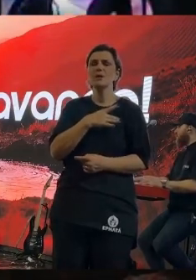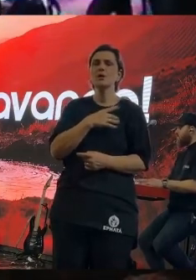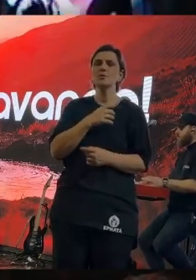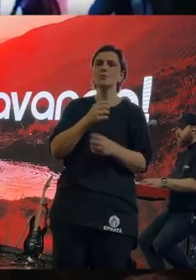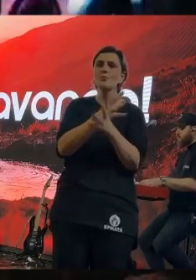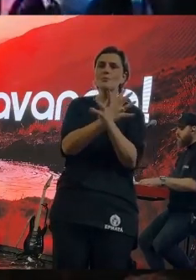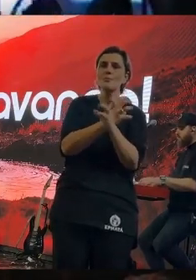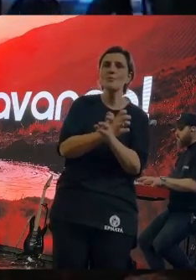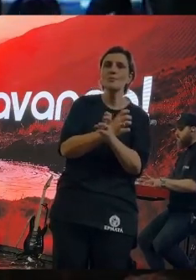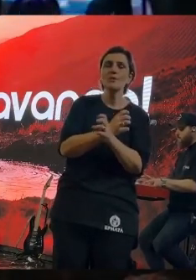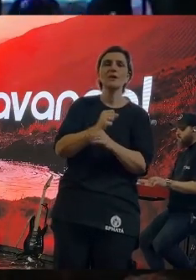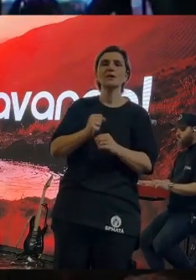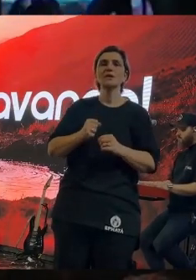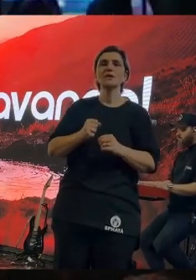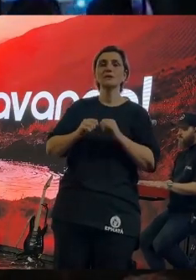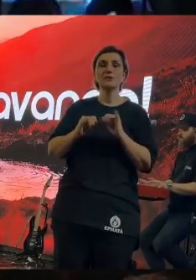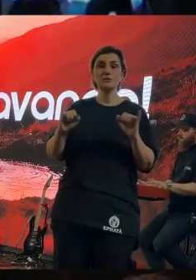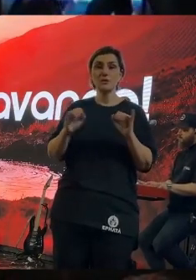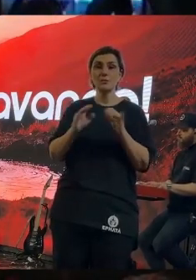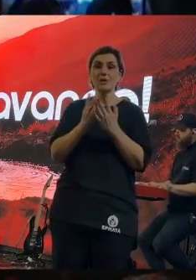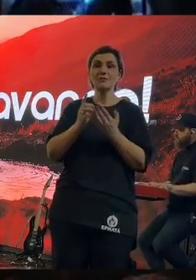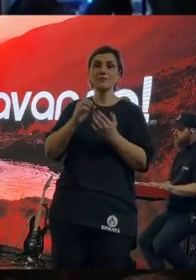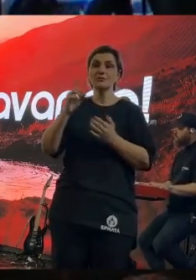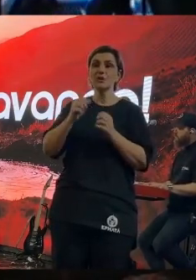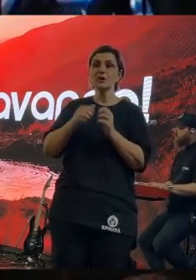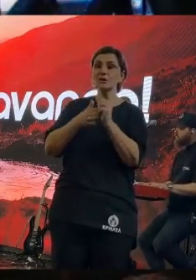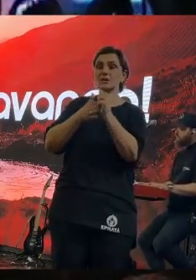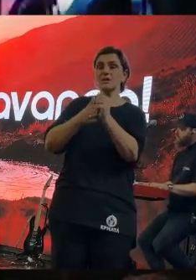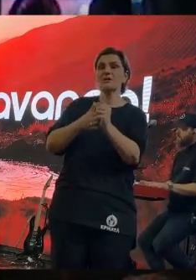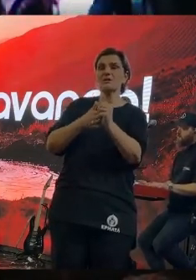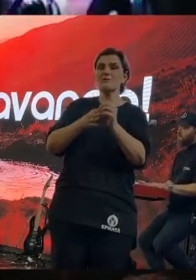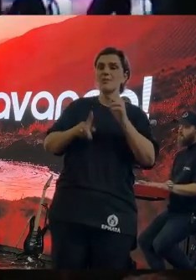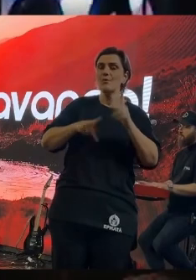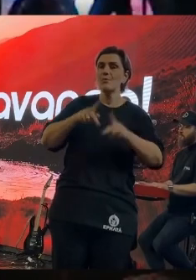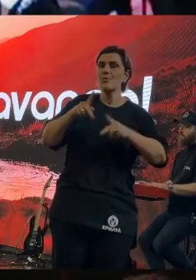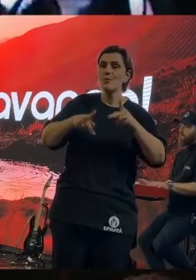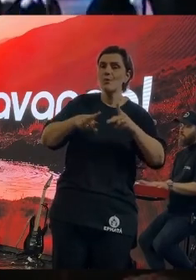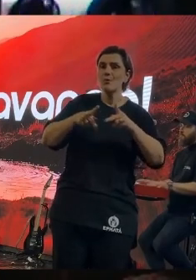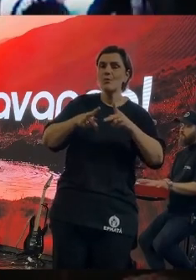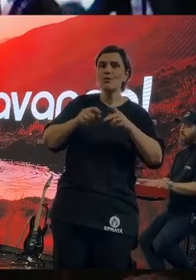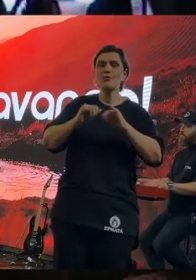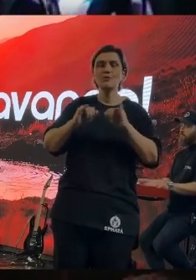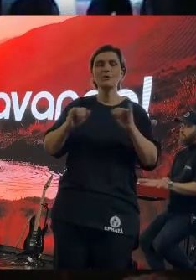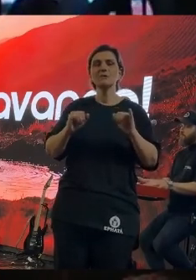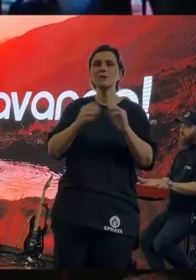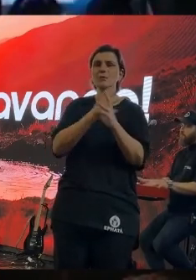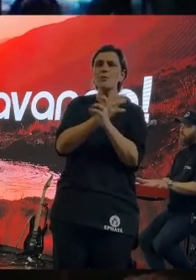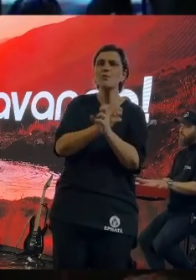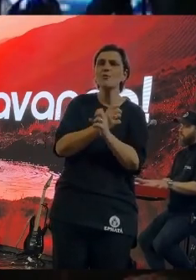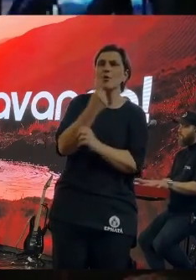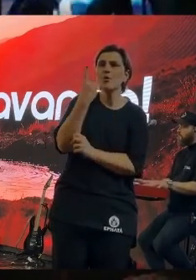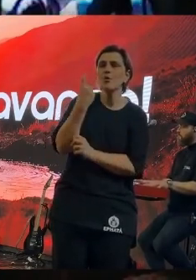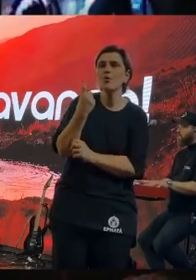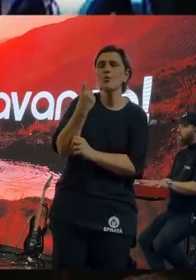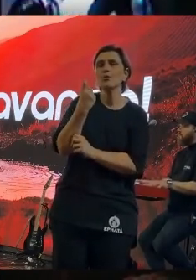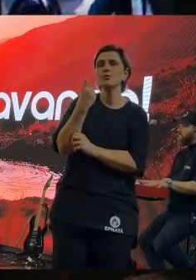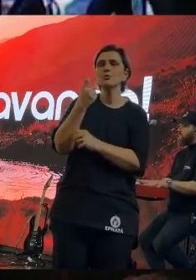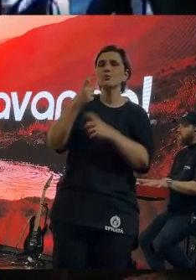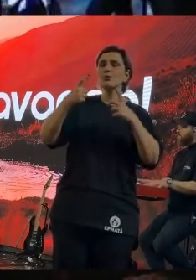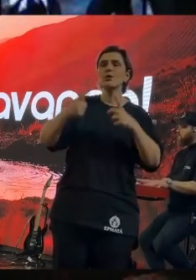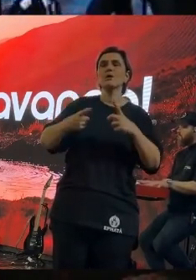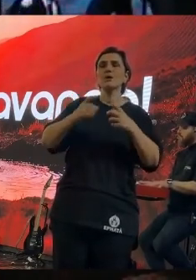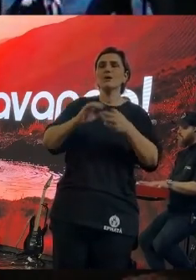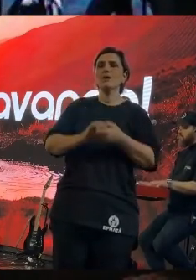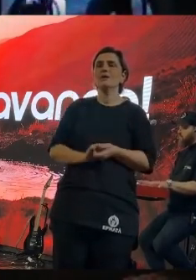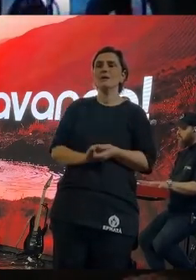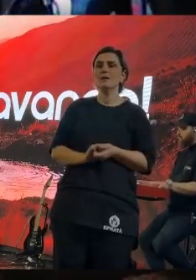que no deserto havia uma nuvem que dirigia o povo? Por que você está com medo do deserto, se no deserto foi o único lugar que a Bíblia relata que